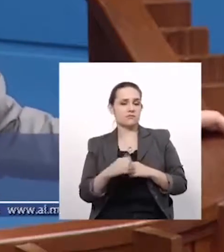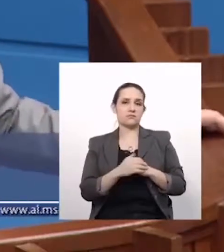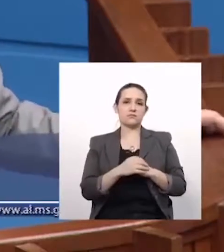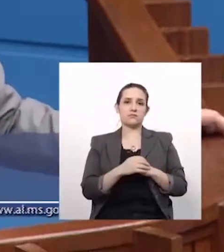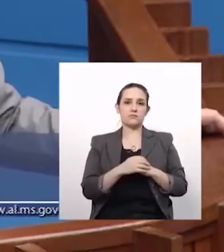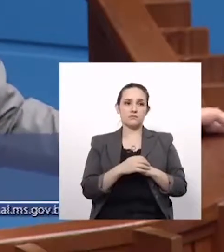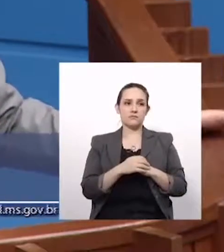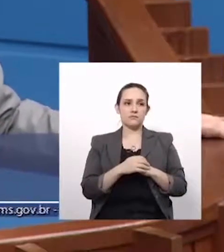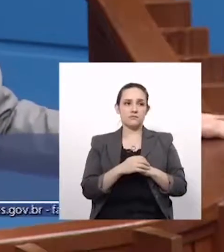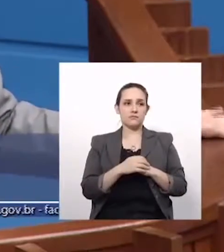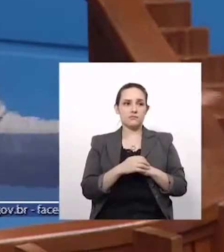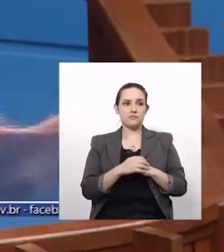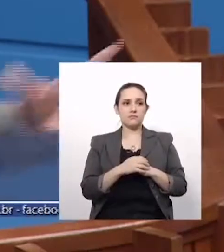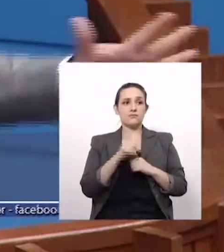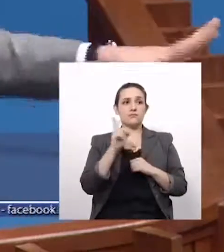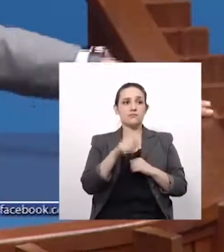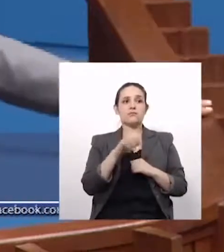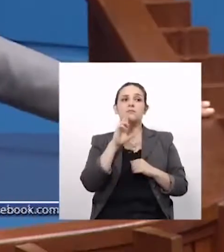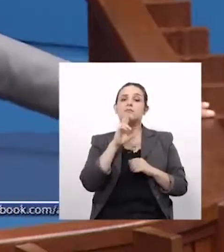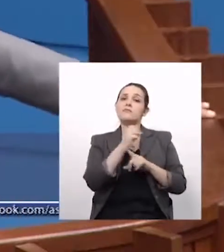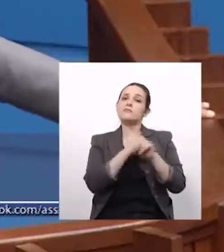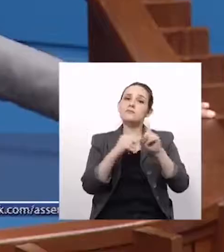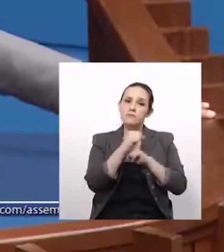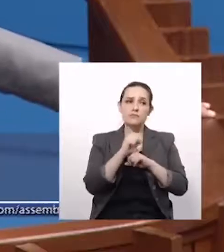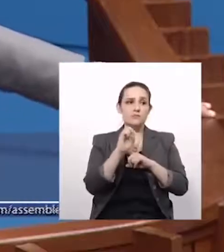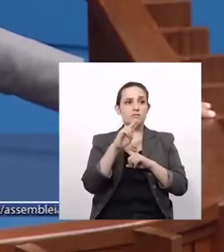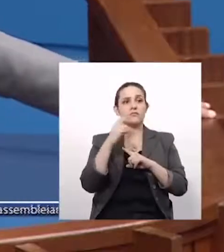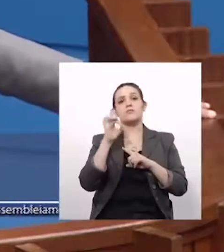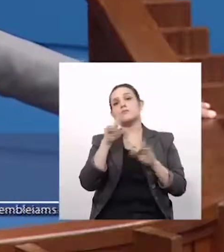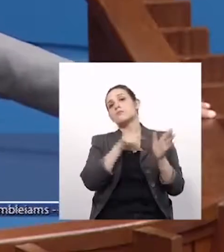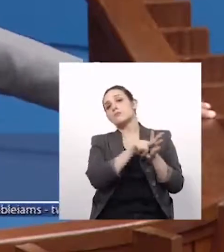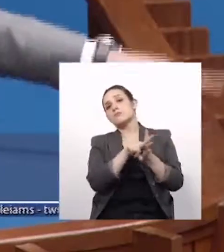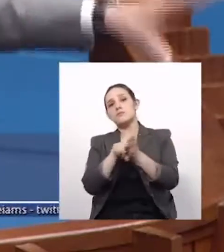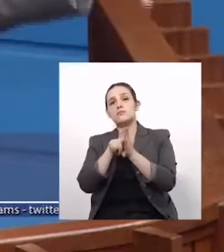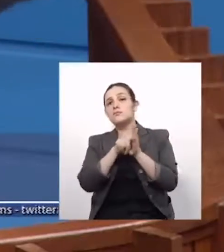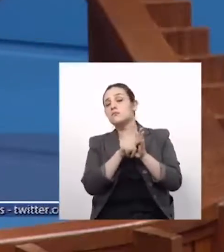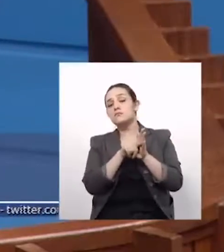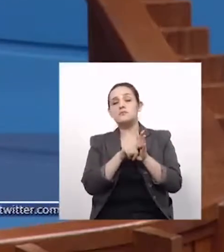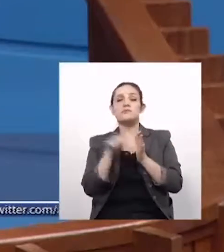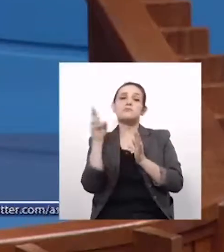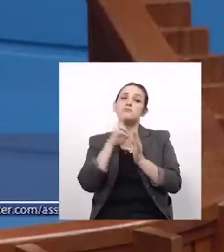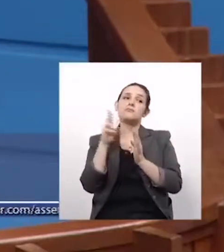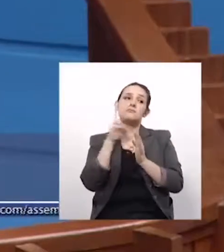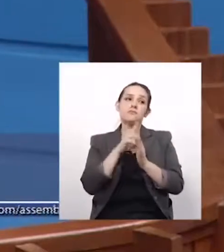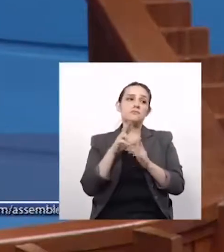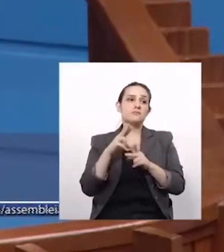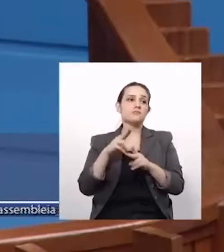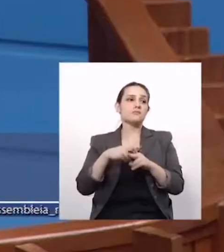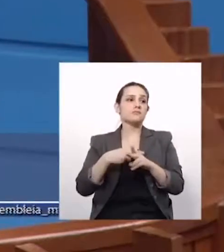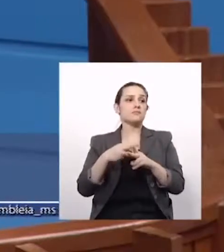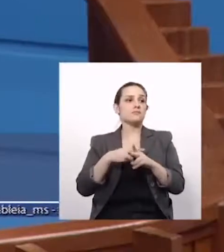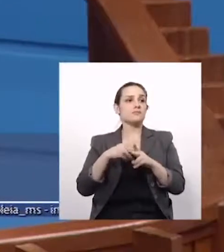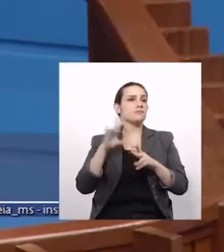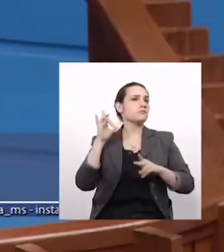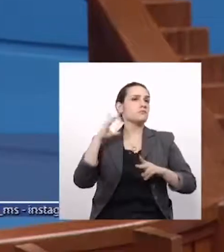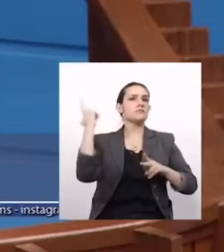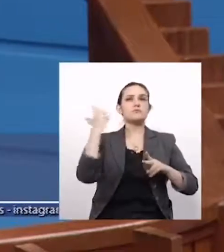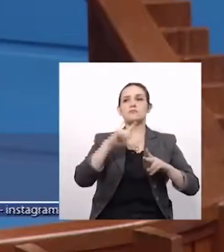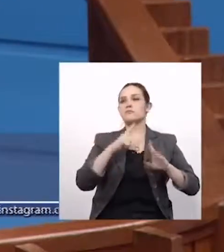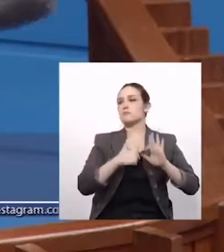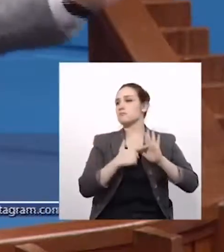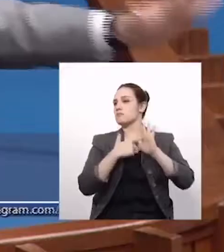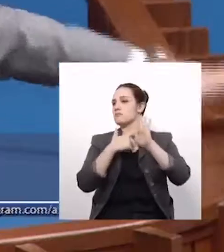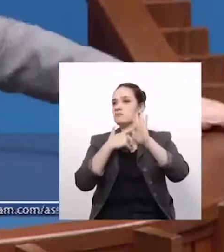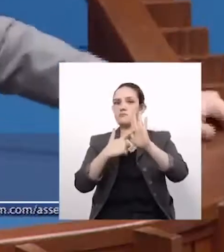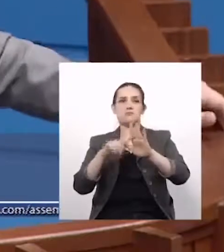investigação que dê resposta para a sociedade, ou seja, uma investigação, deputado Lídio Lopes, apenas para ocupar as manchetes das redes